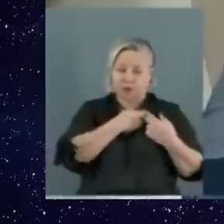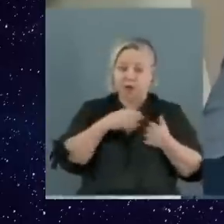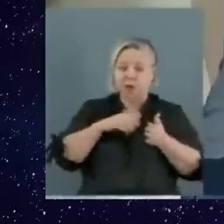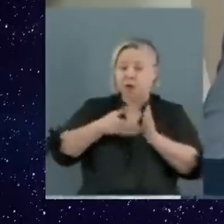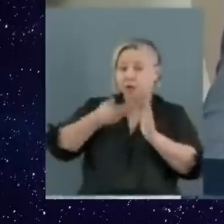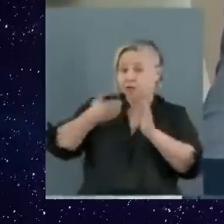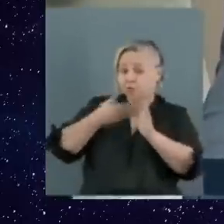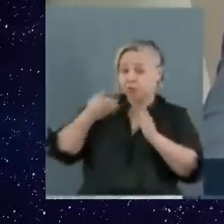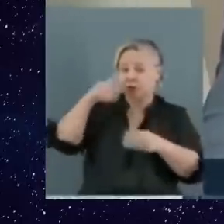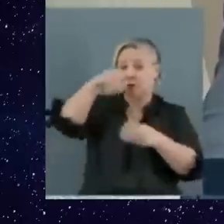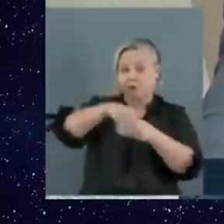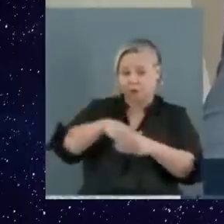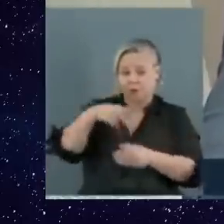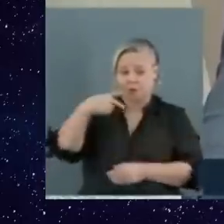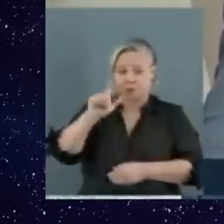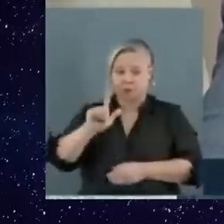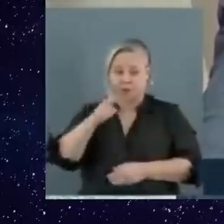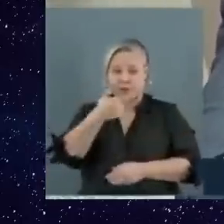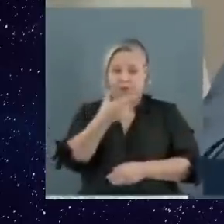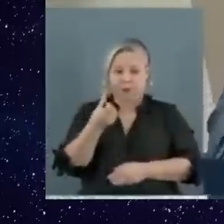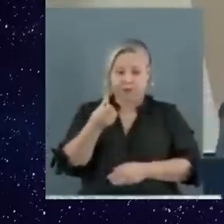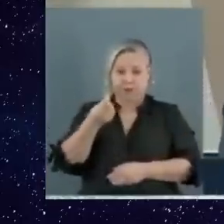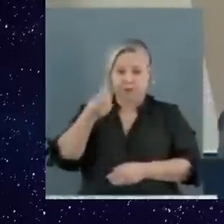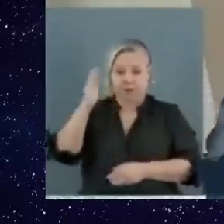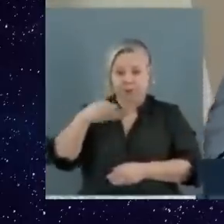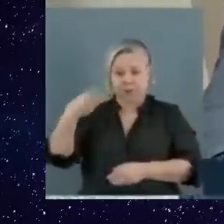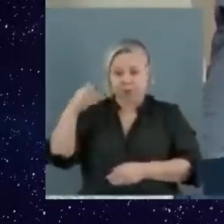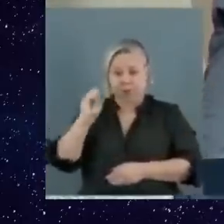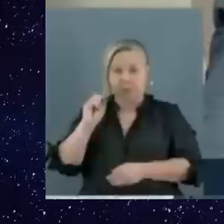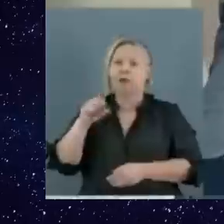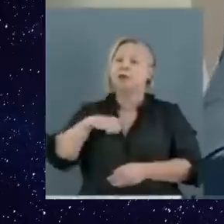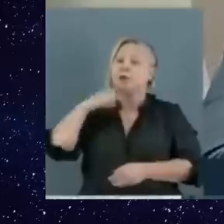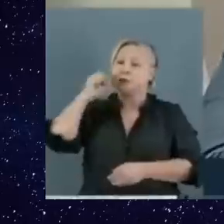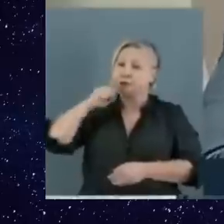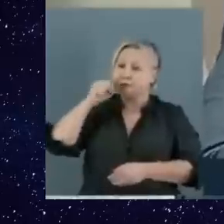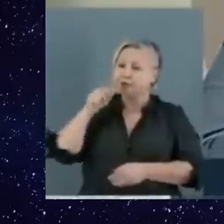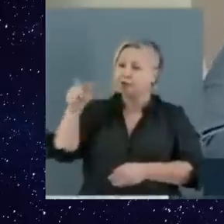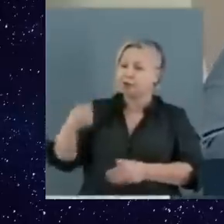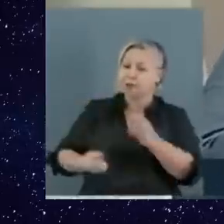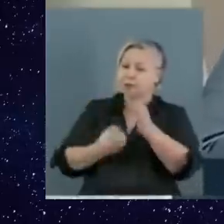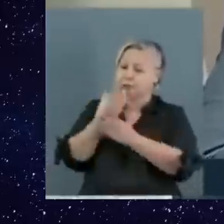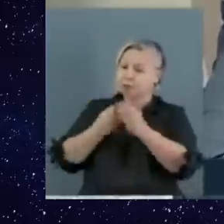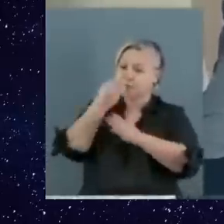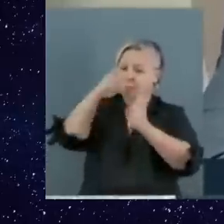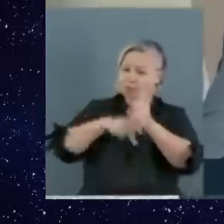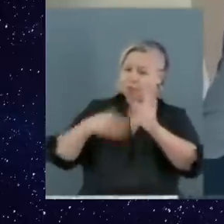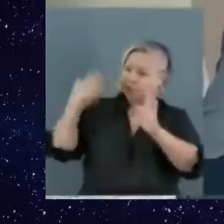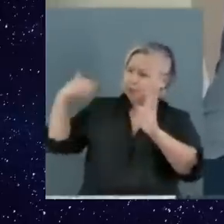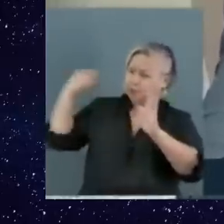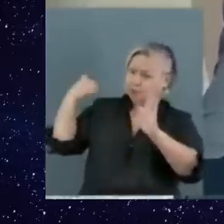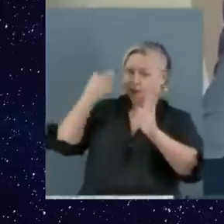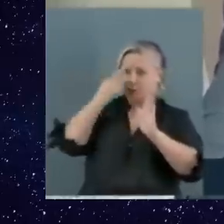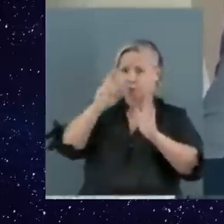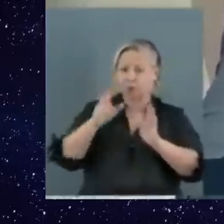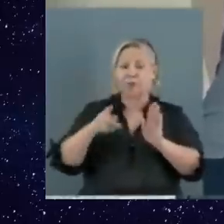votação do PL 2630? Claro que não. Está aqui o eminente senador Alessandro Vieira, o autor do projeto, está aí atrás do senhor. O projeto